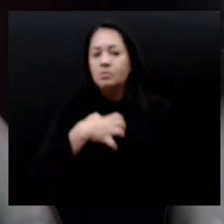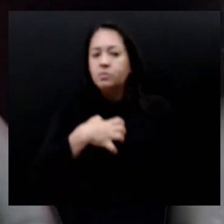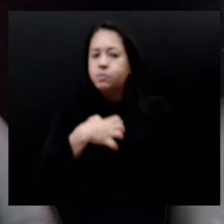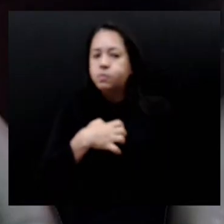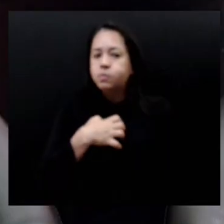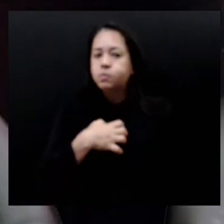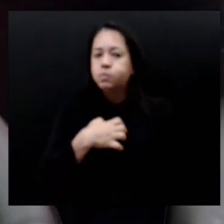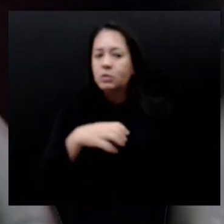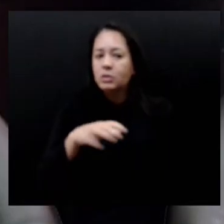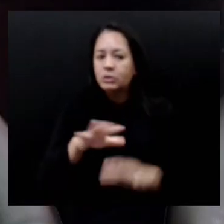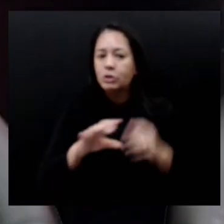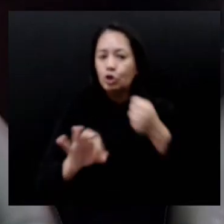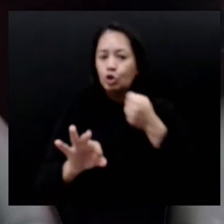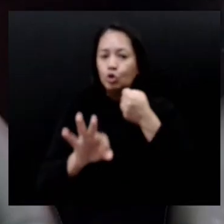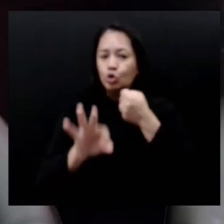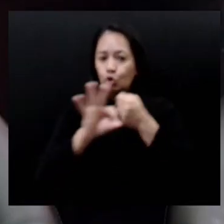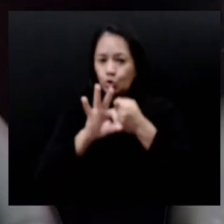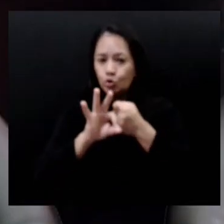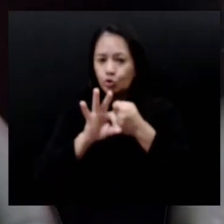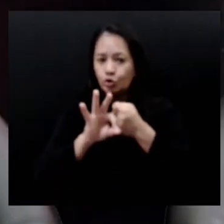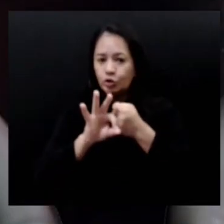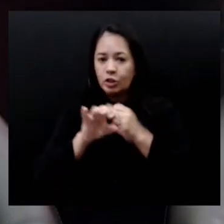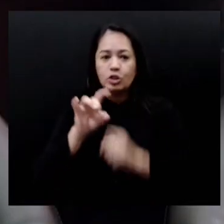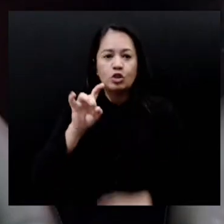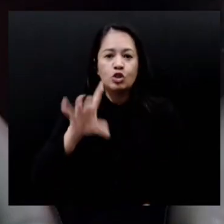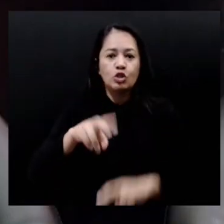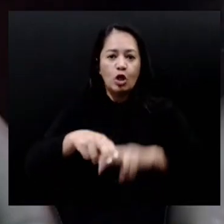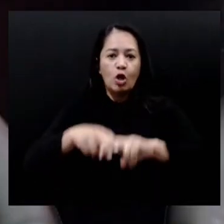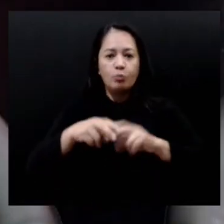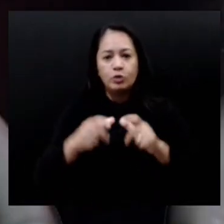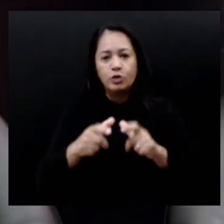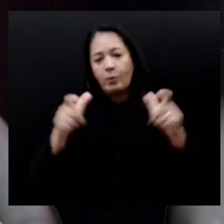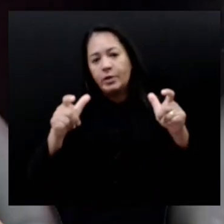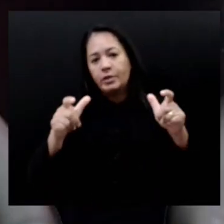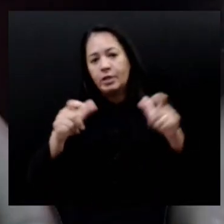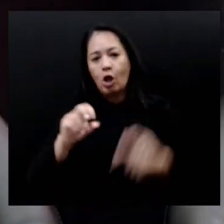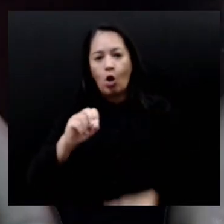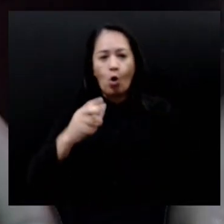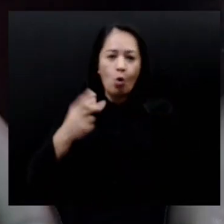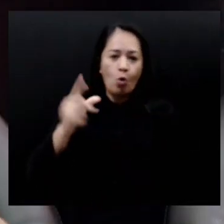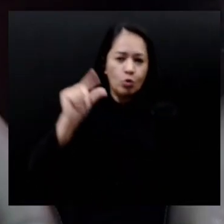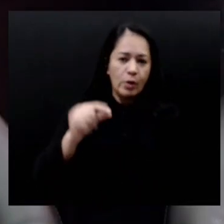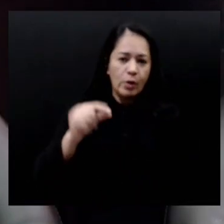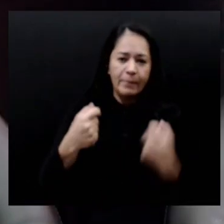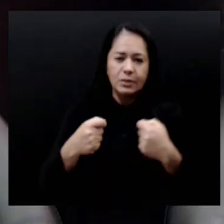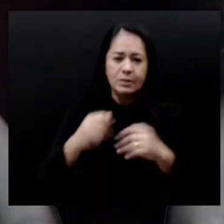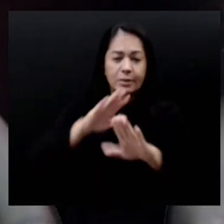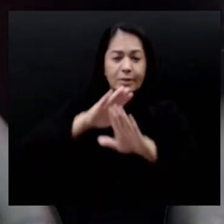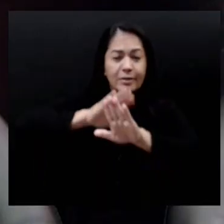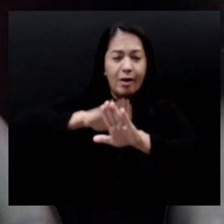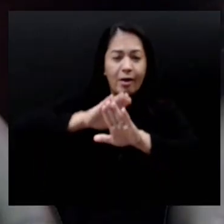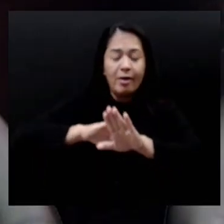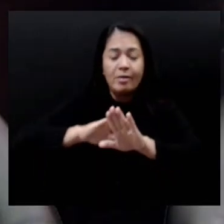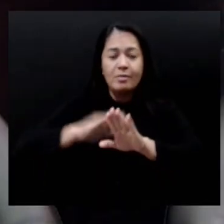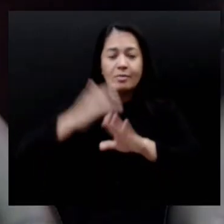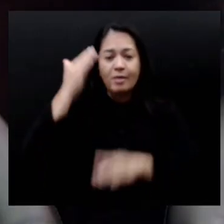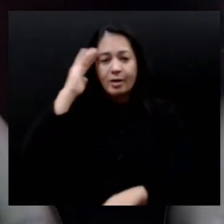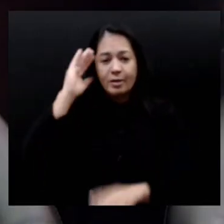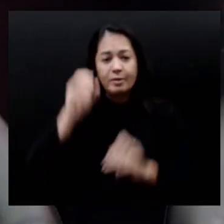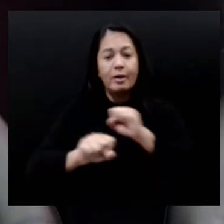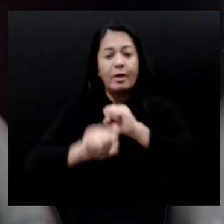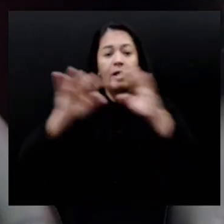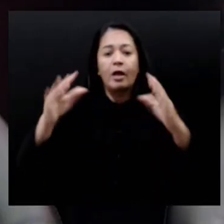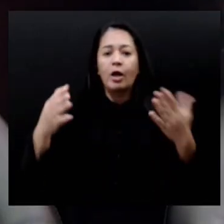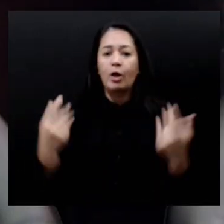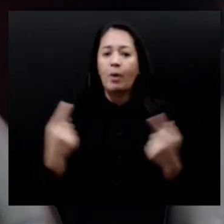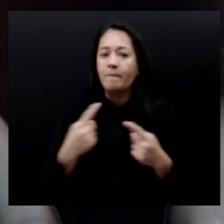si só, não vai ser o motivo de aumentar ou diminuir. Tem que entender um pouco mais qual foi o estopim dela. Porque raiva todos sentimos. Exato.